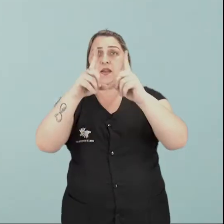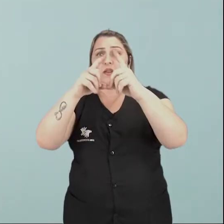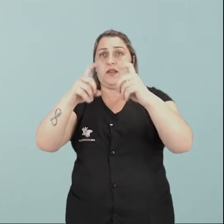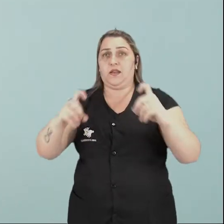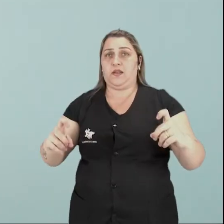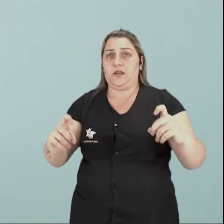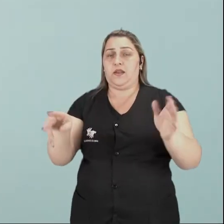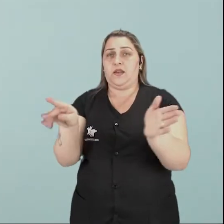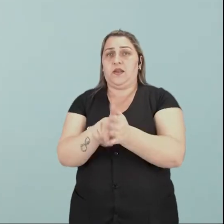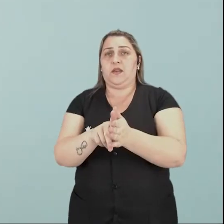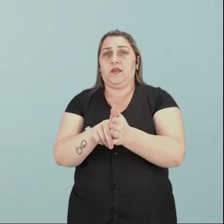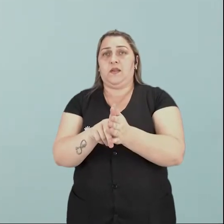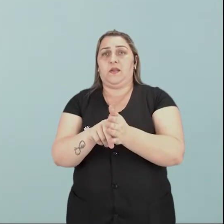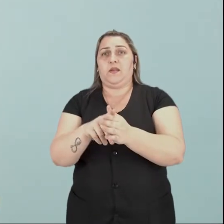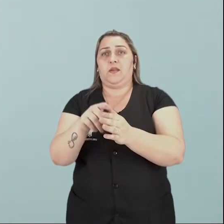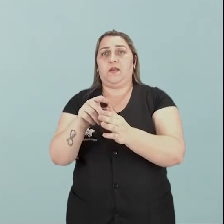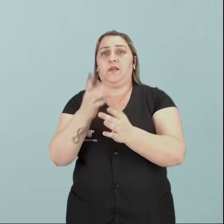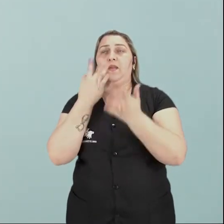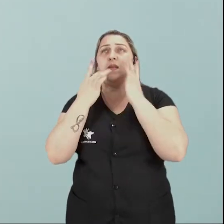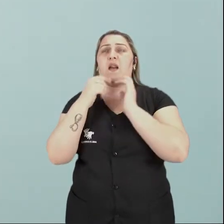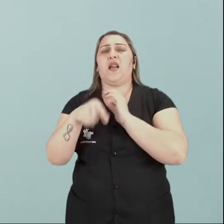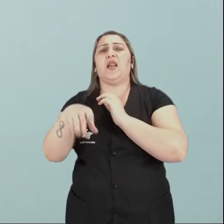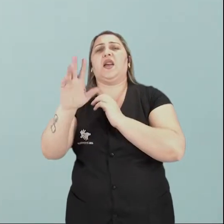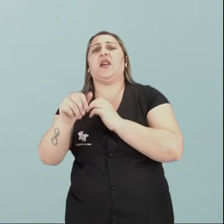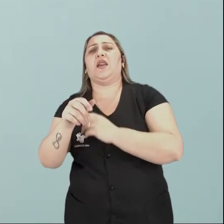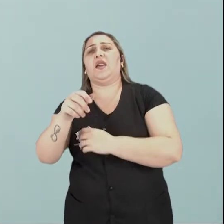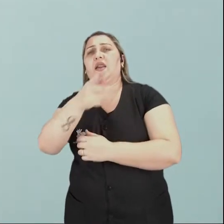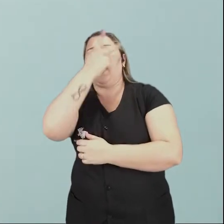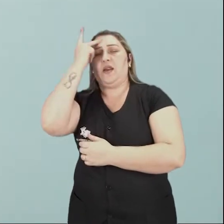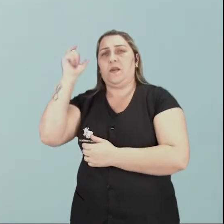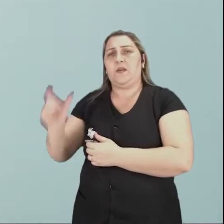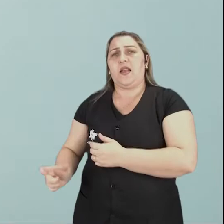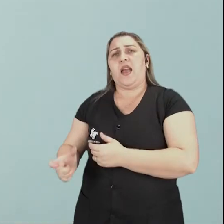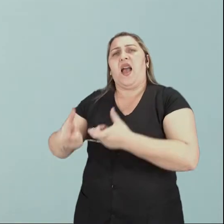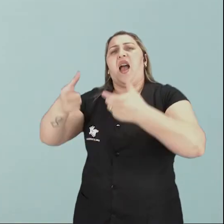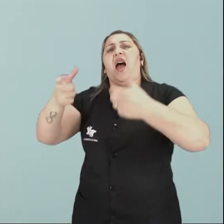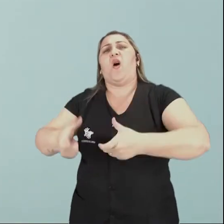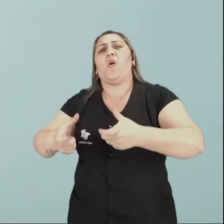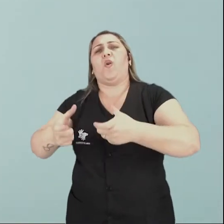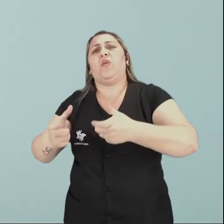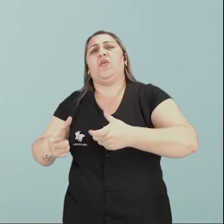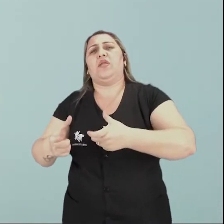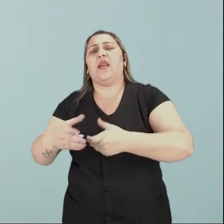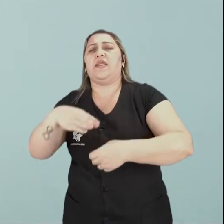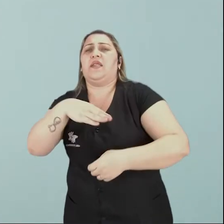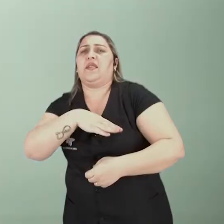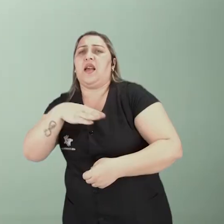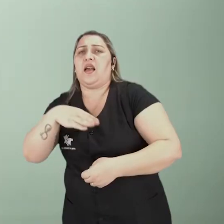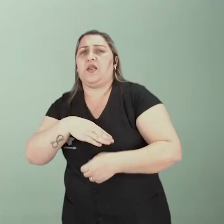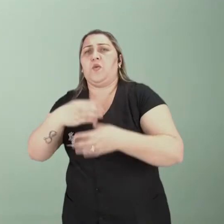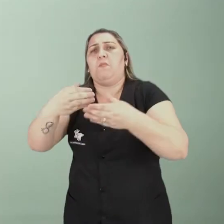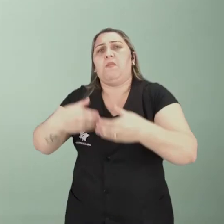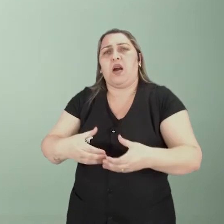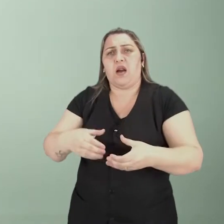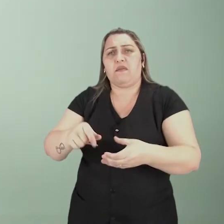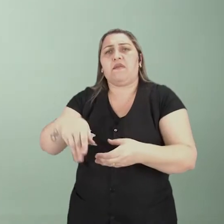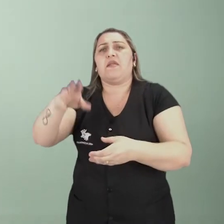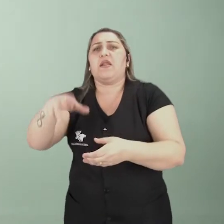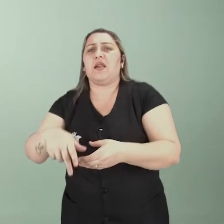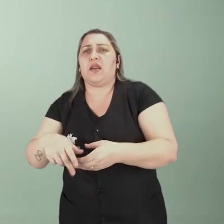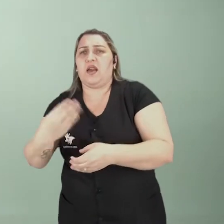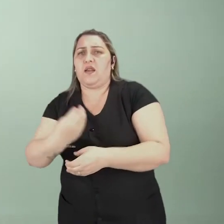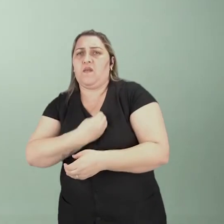específicas. Decidir quem vai ser o personagem, aonde a cena vai acontecer, quem vão ser os personagens,